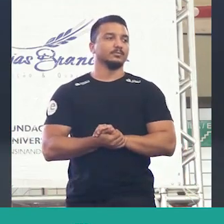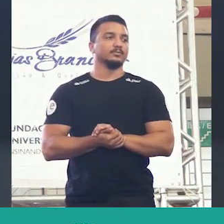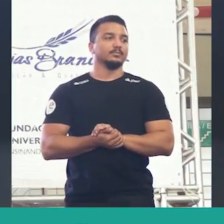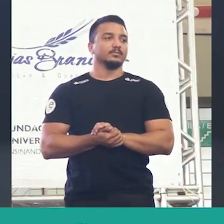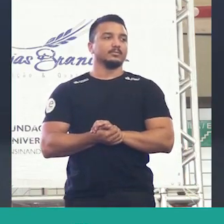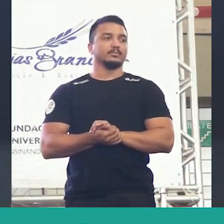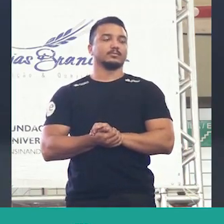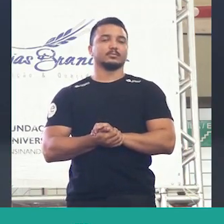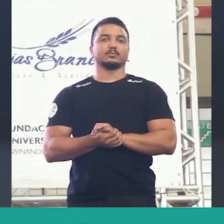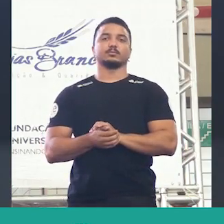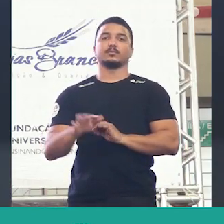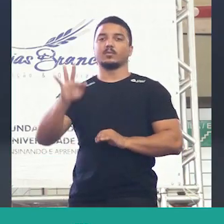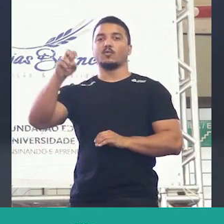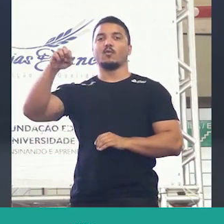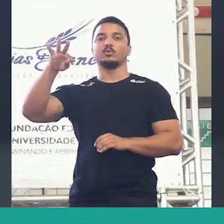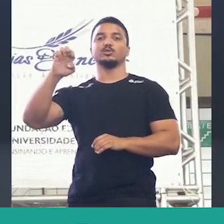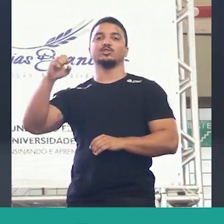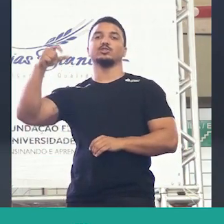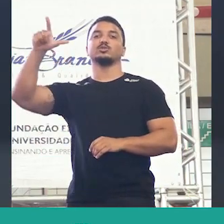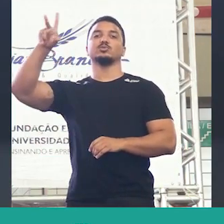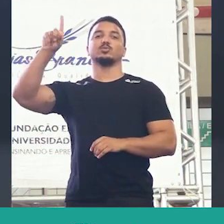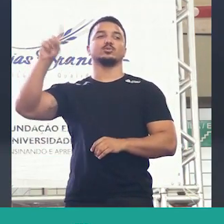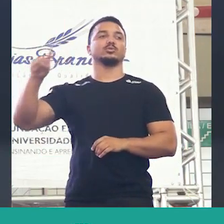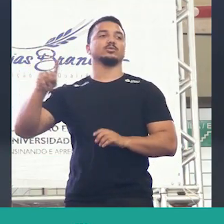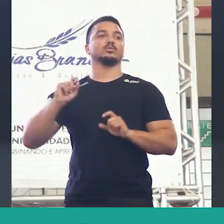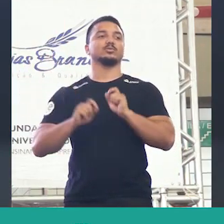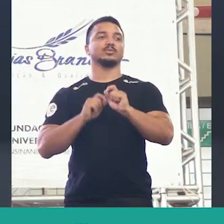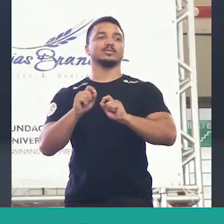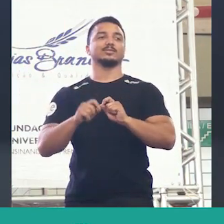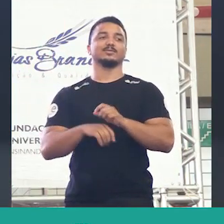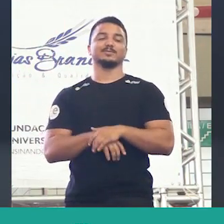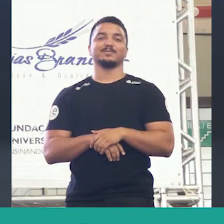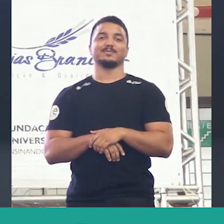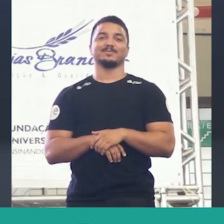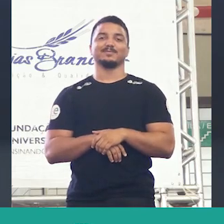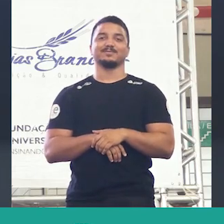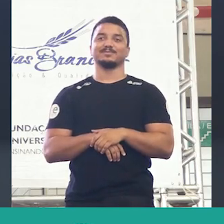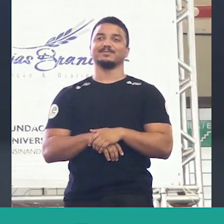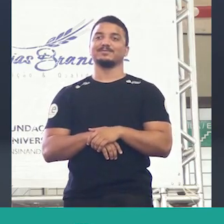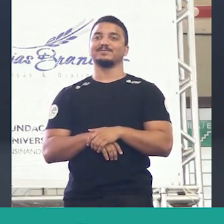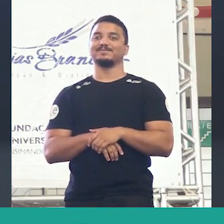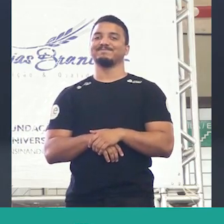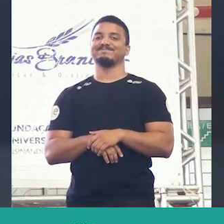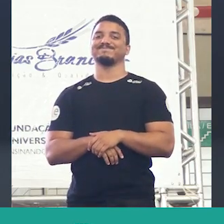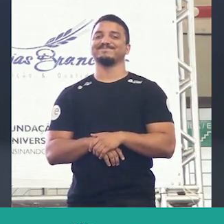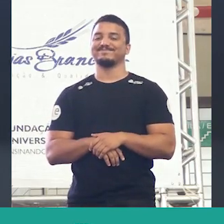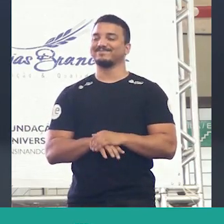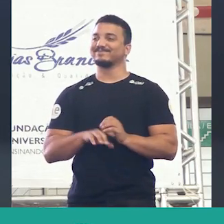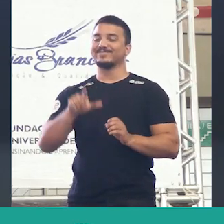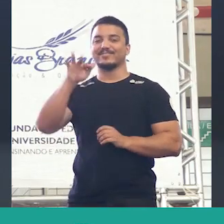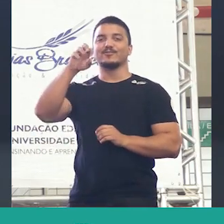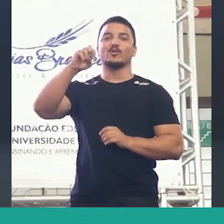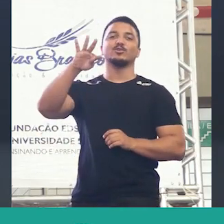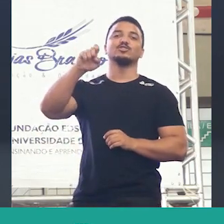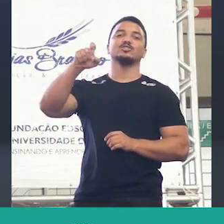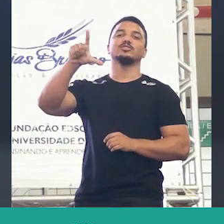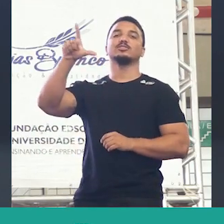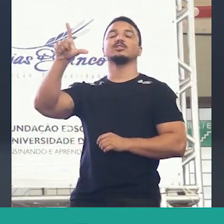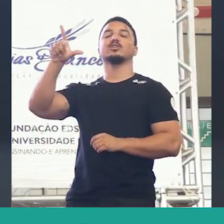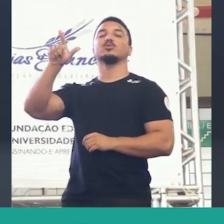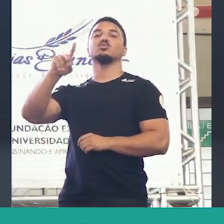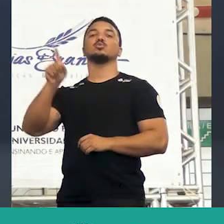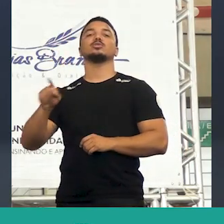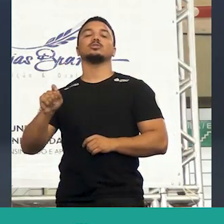Então bora. O que é fonte de luz? O que é fonte de luz? Não aguento mais, pessoal, esse negócio de fonte de